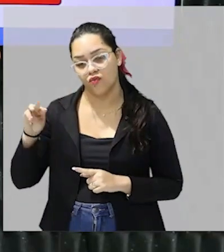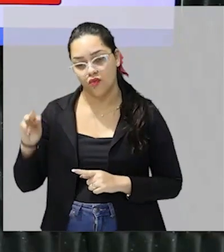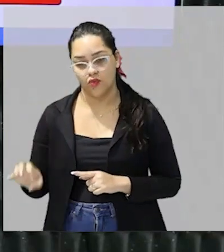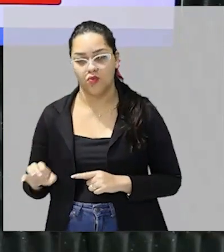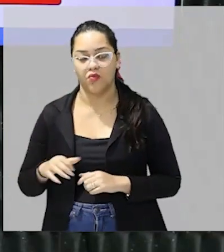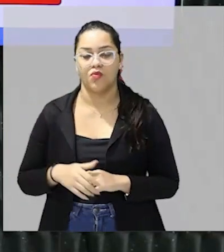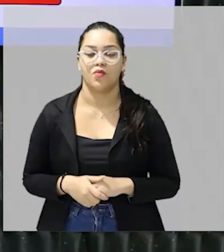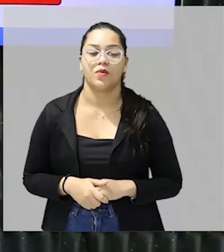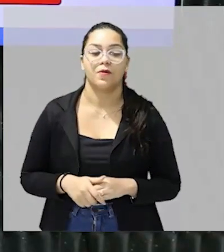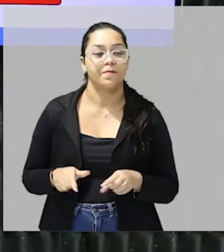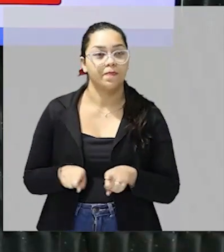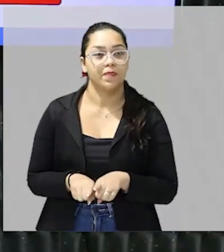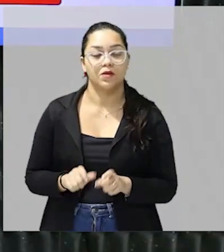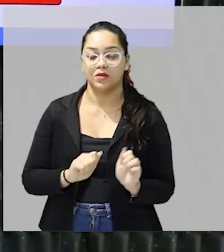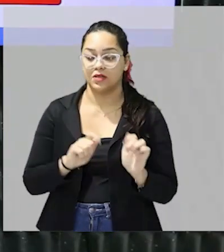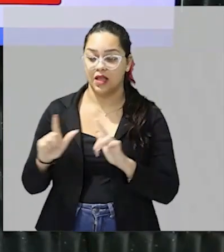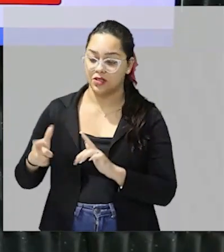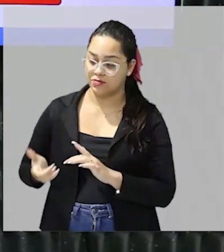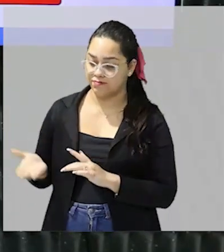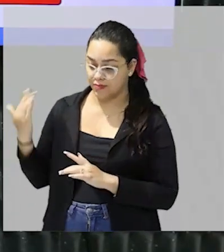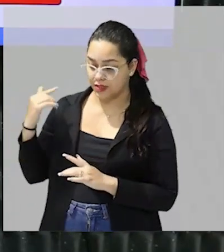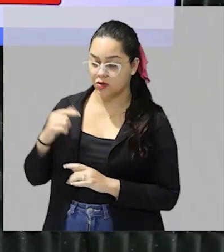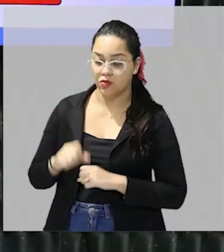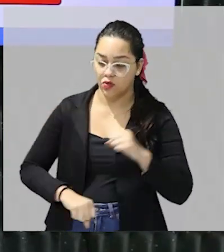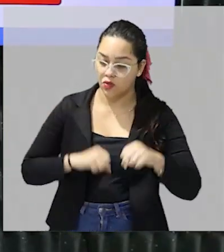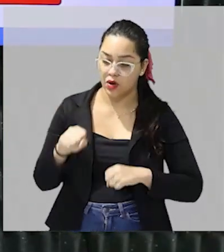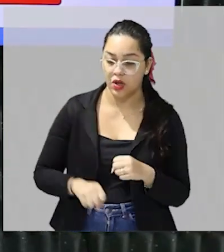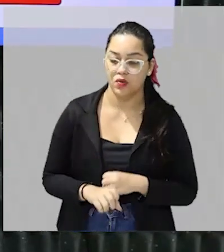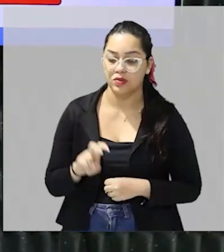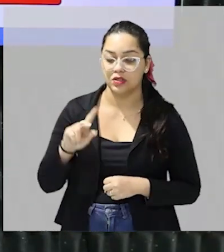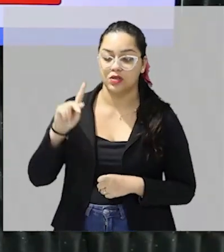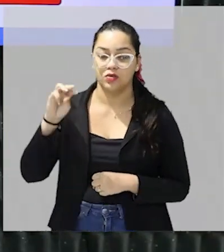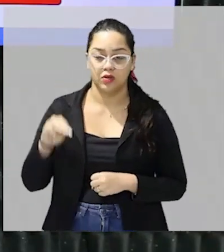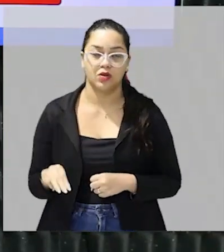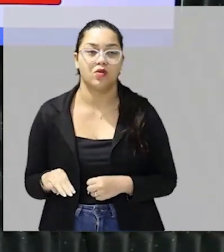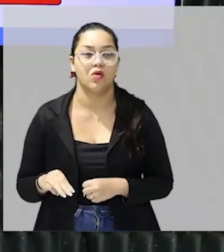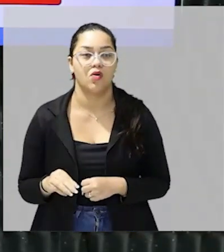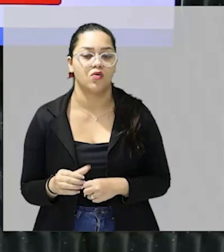Lá no slide anterior, o indivíduo correu 5 km,